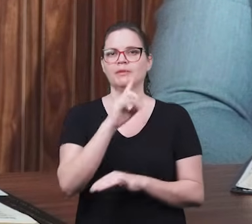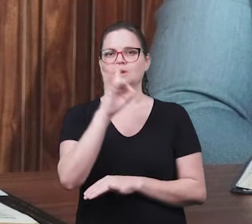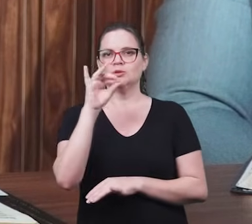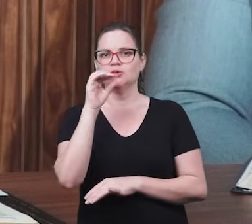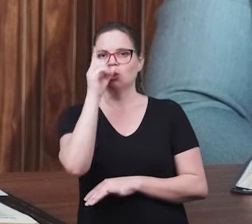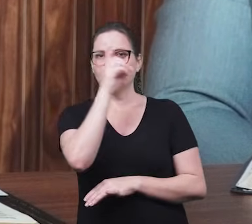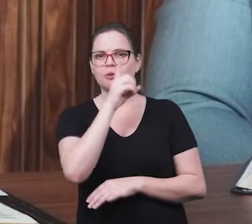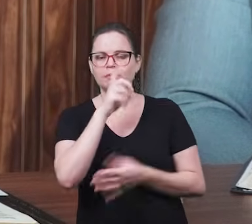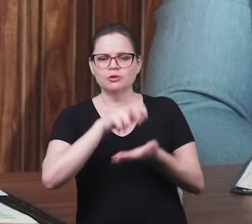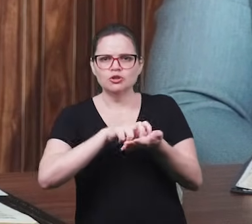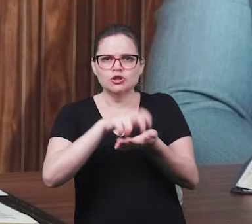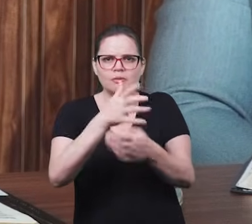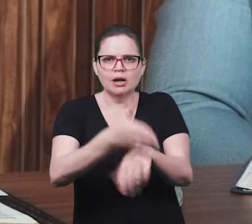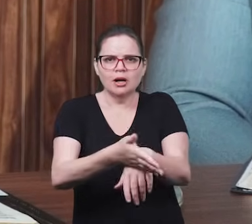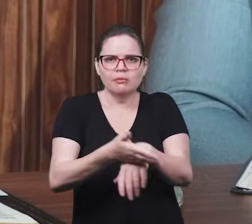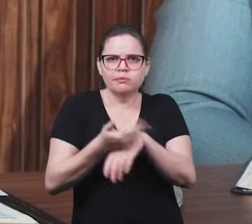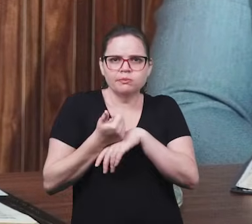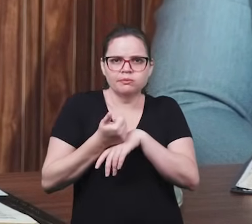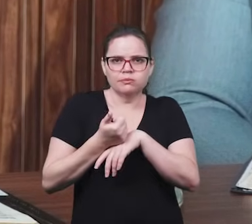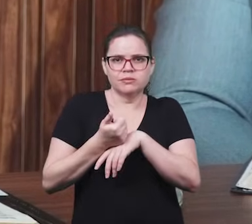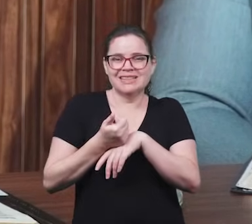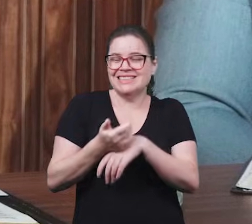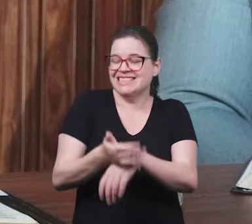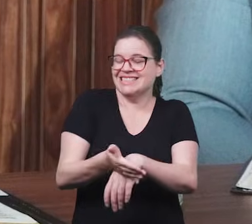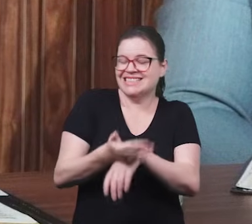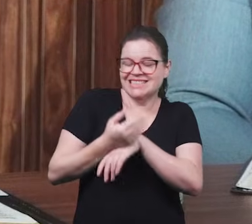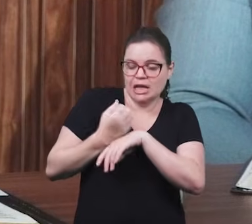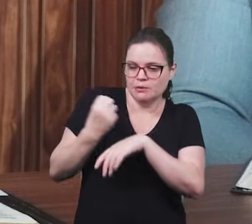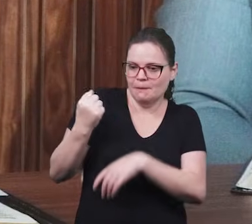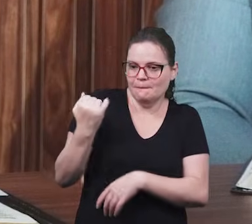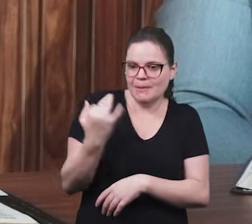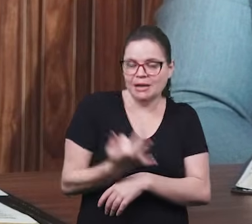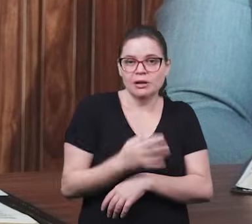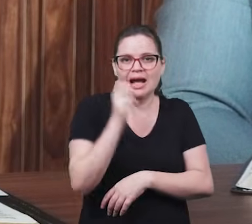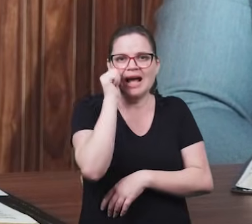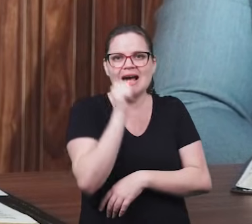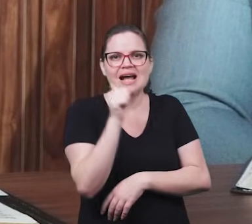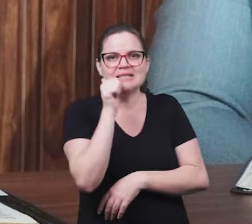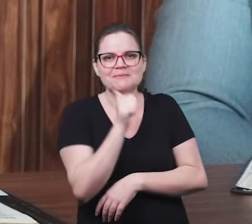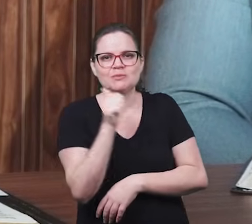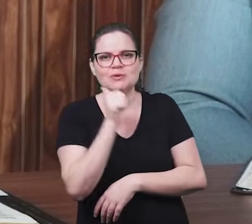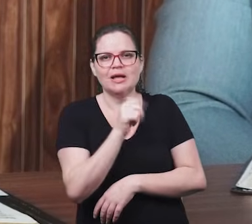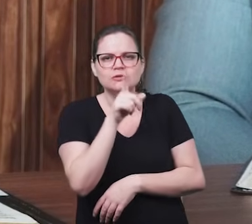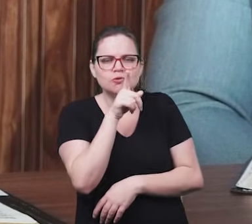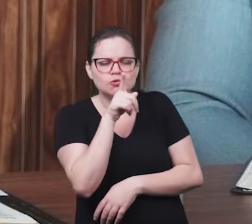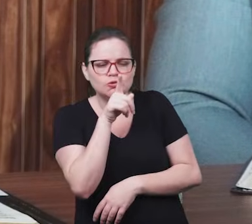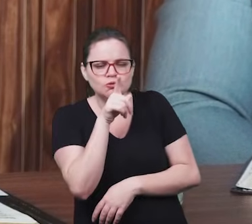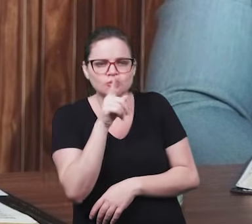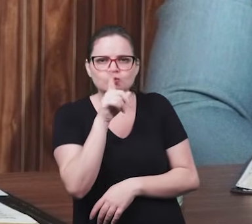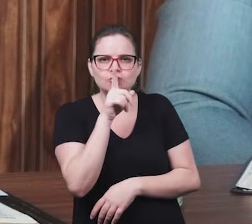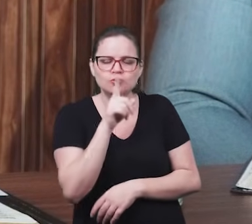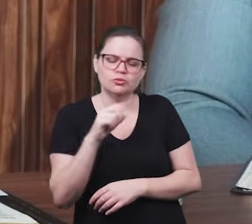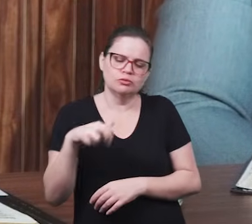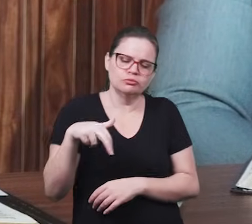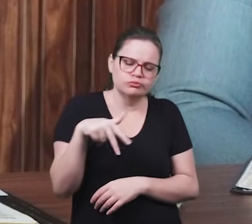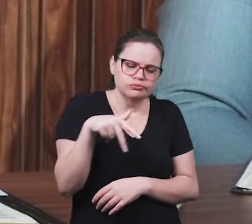da semana, muito de madrugada, a expressão que está no texto, foram elas ao sepulcro e levando